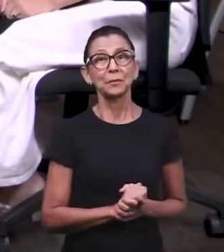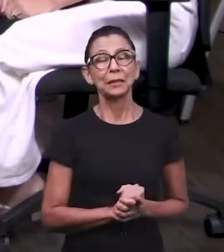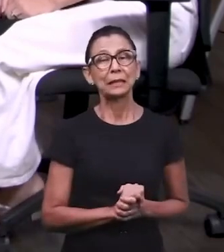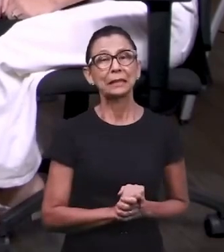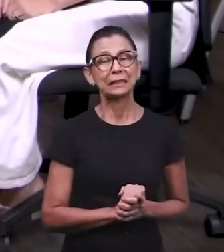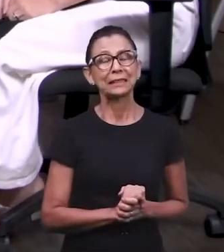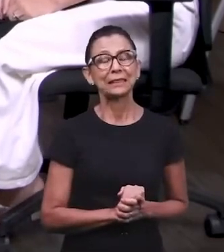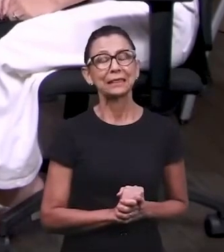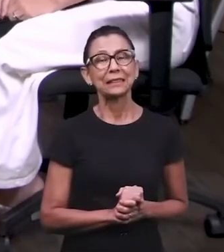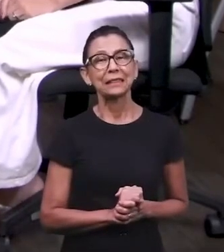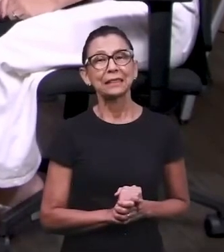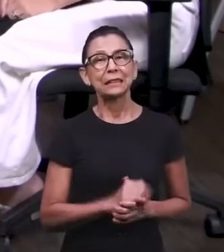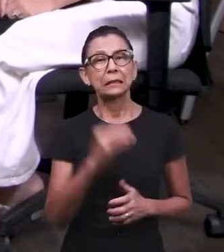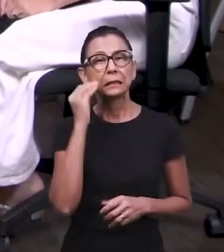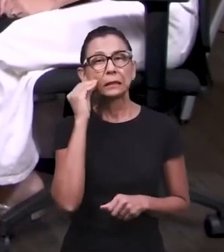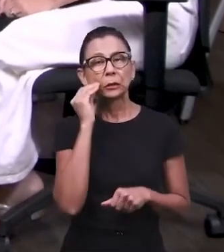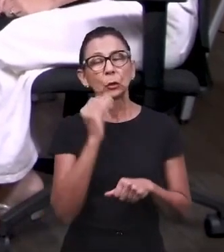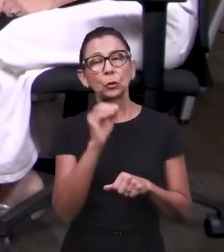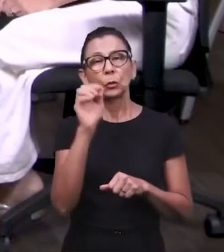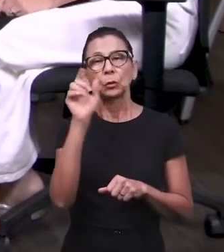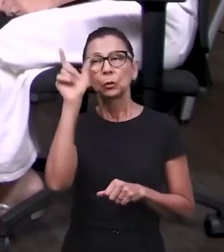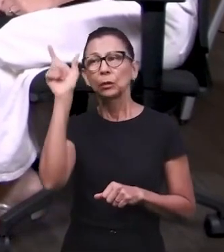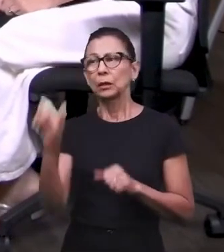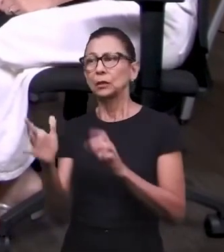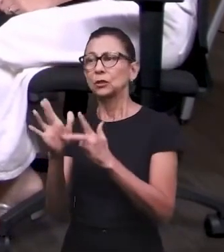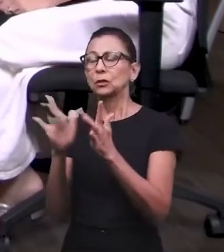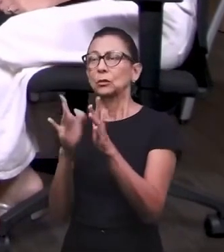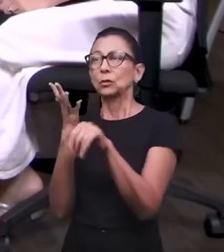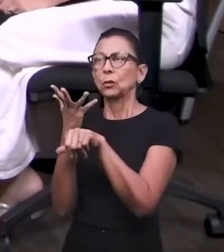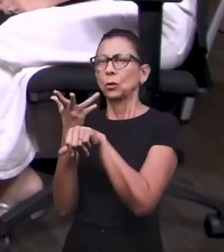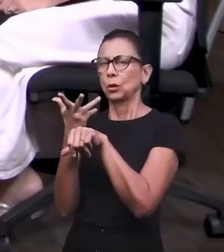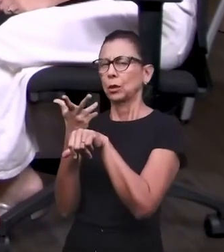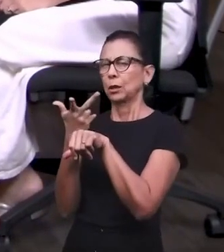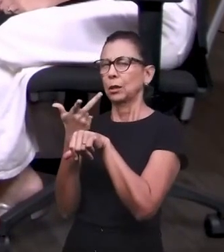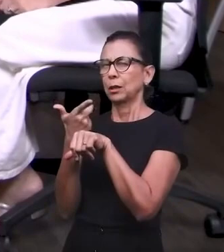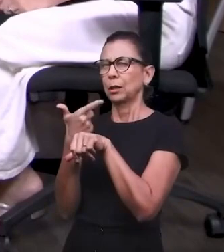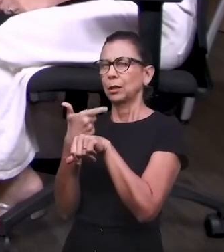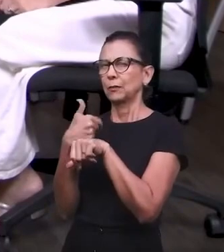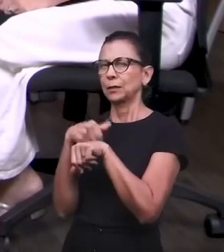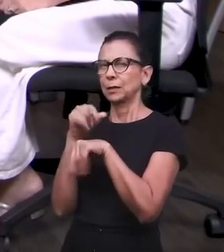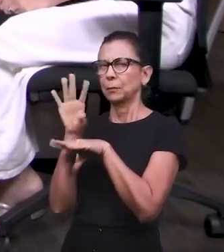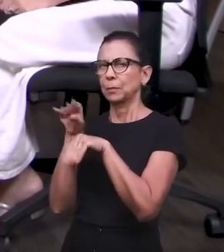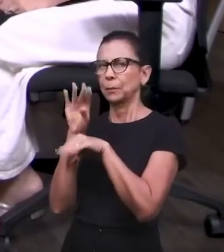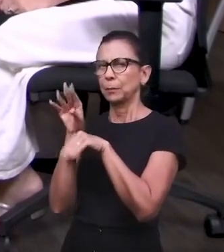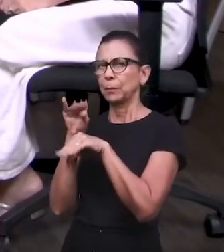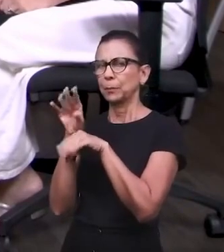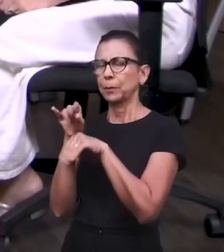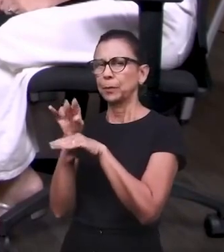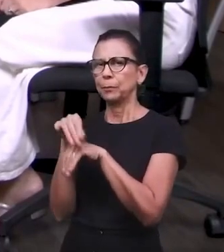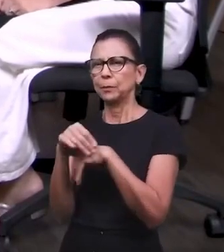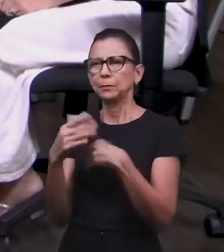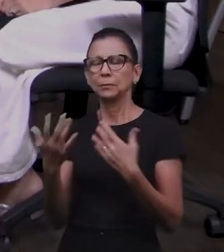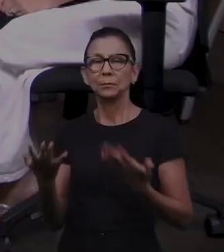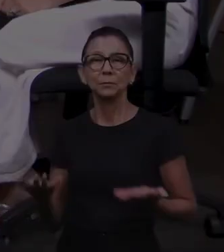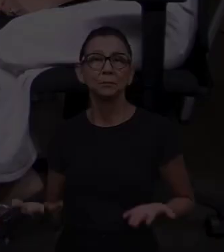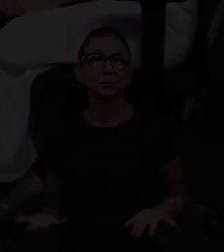ele tentou convencer Jesus né imagina imagina nós se não tivermos com esse mesmo Jesus que saiu os argumentos dele conosco como é que a gente vai sair